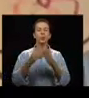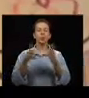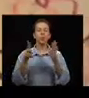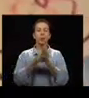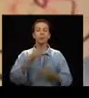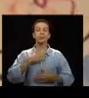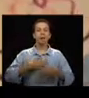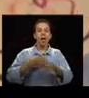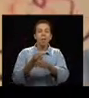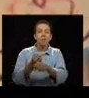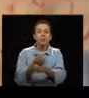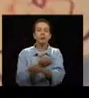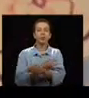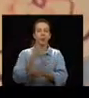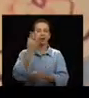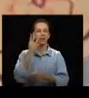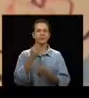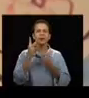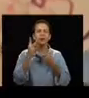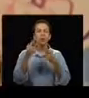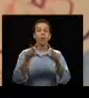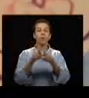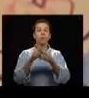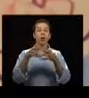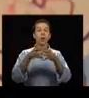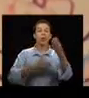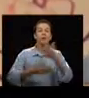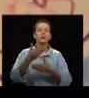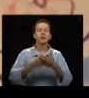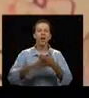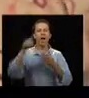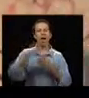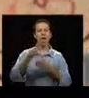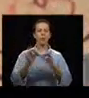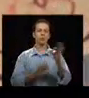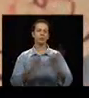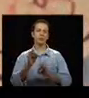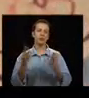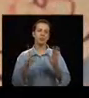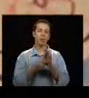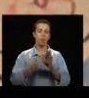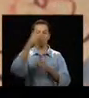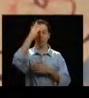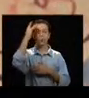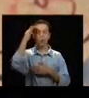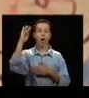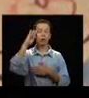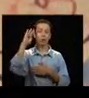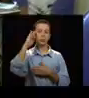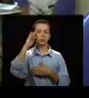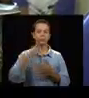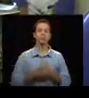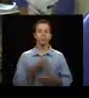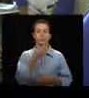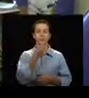aquela carga de emoção da criança e a conectividade, que já é um projeto das pessoas